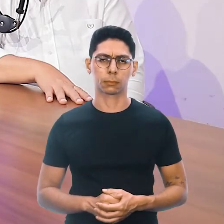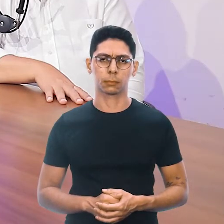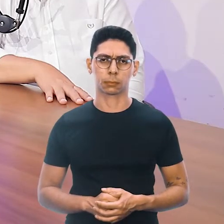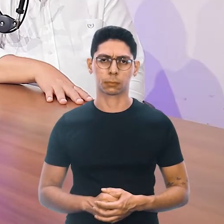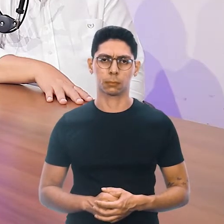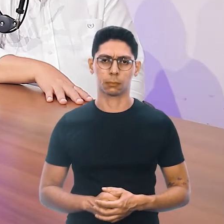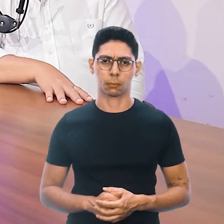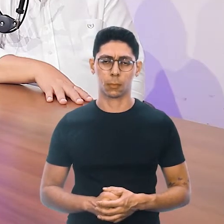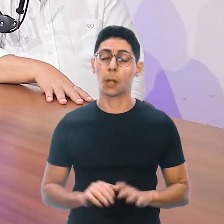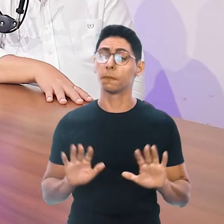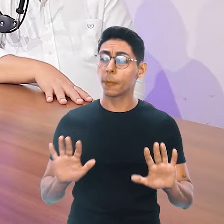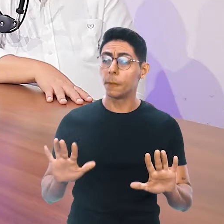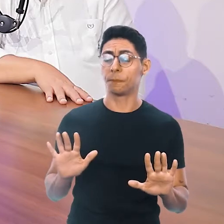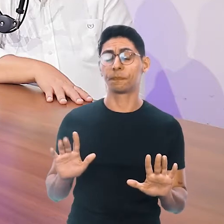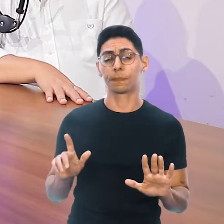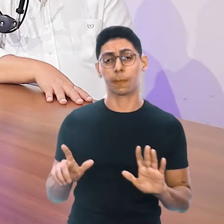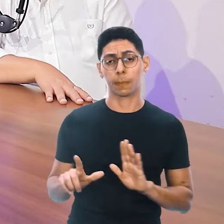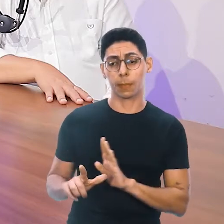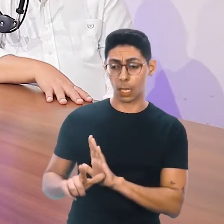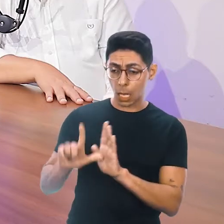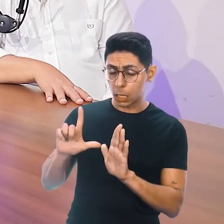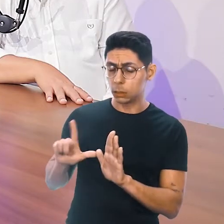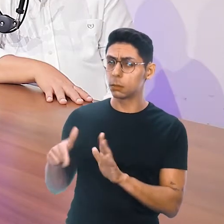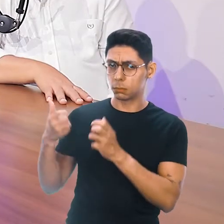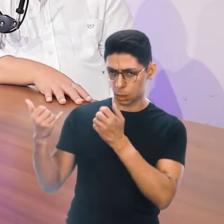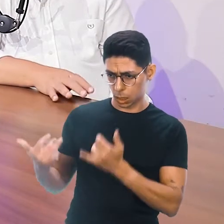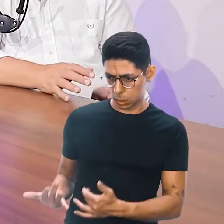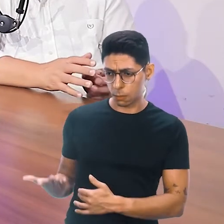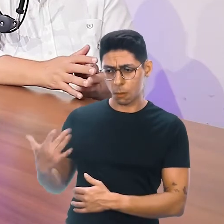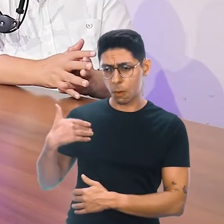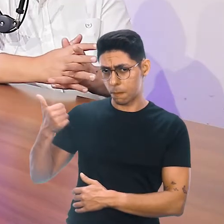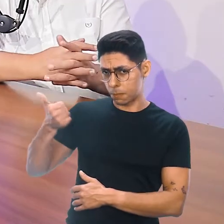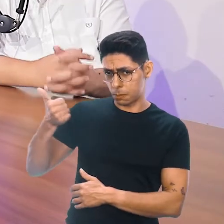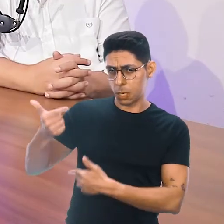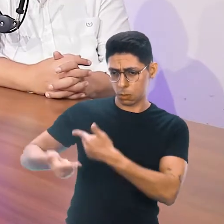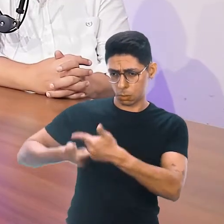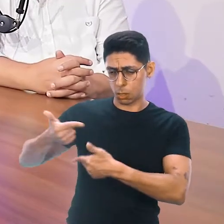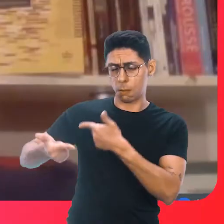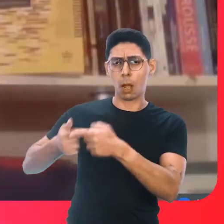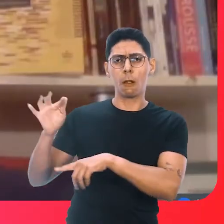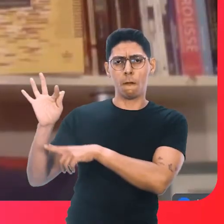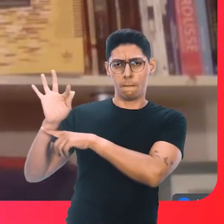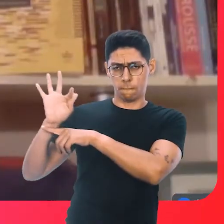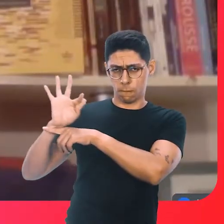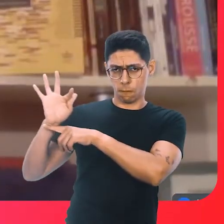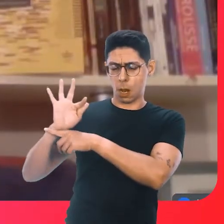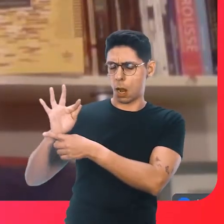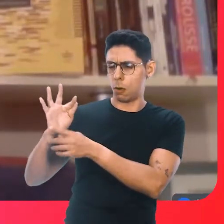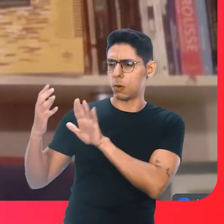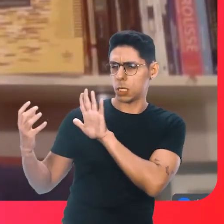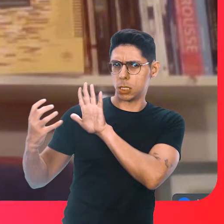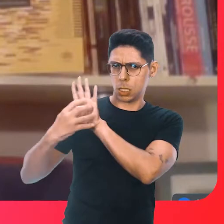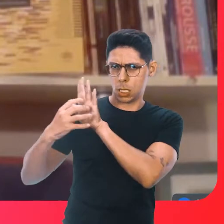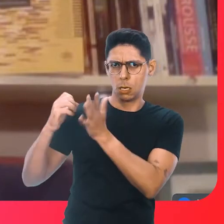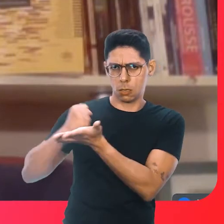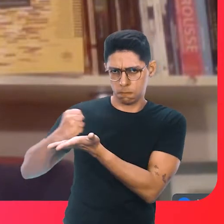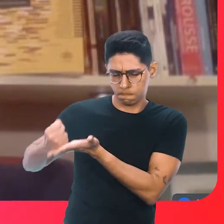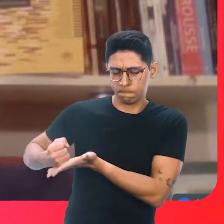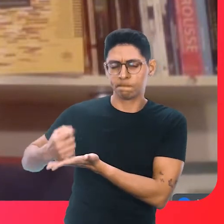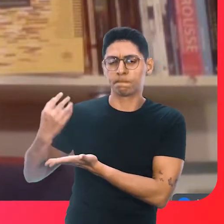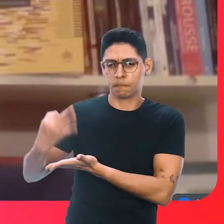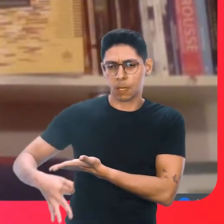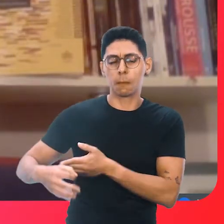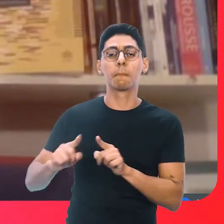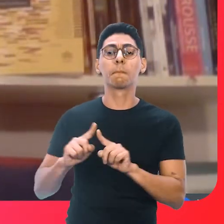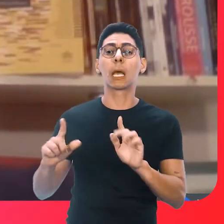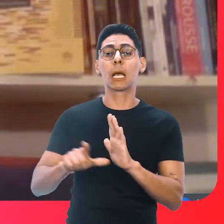antes disso, como eu te falei, esse foi meu primeiro emprego formal, né, com carteira assinada e tal. Antes disso, eu